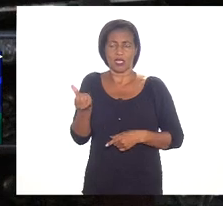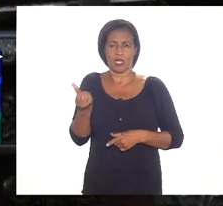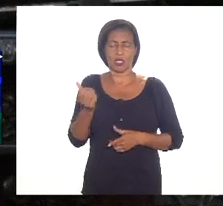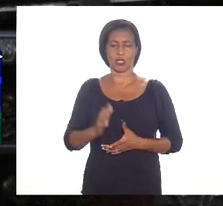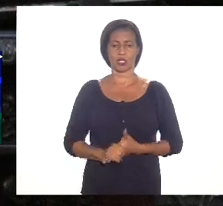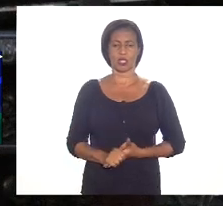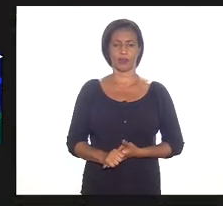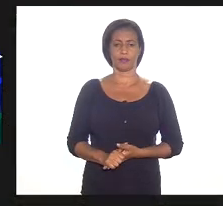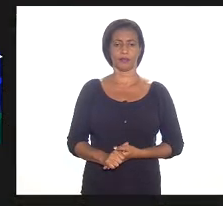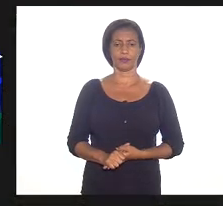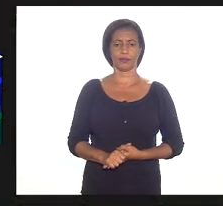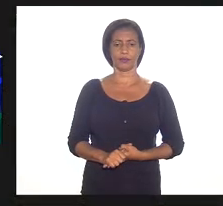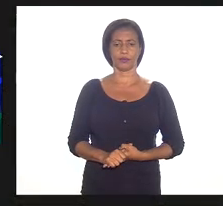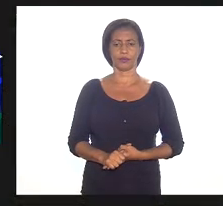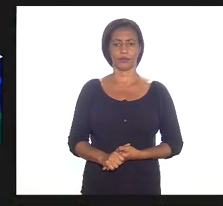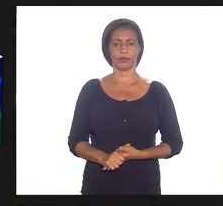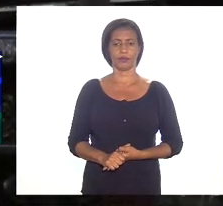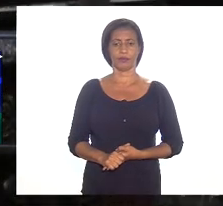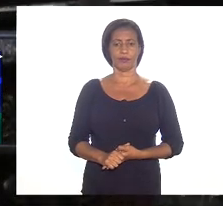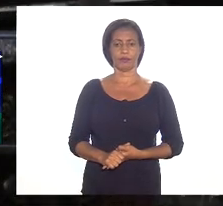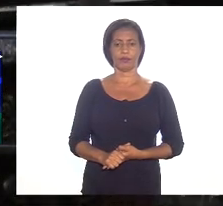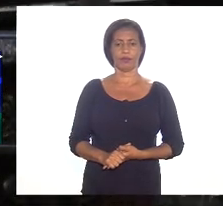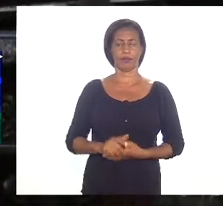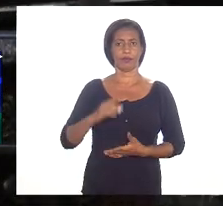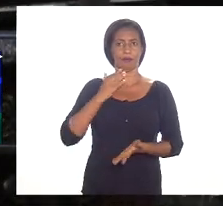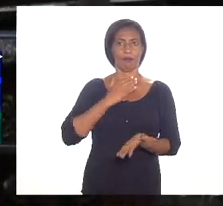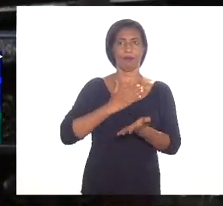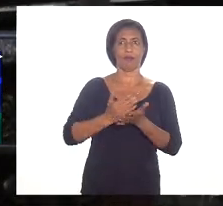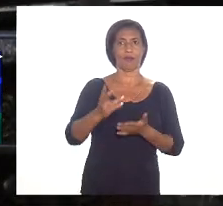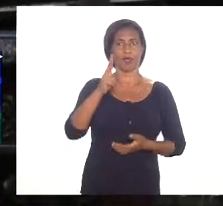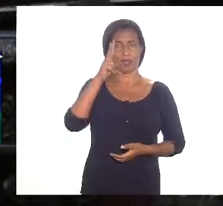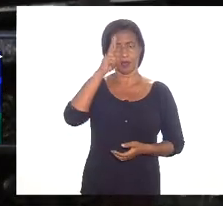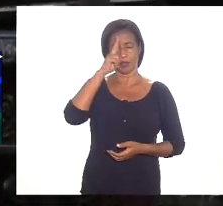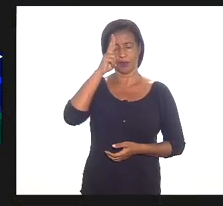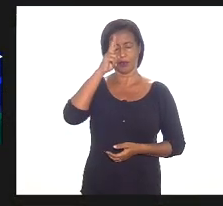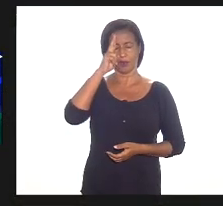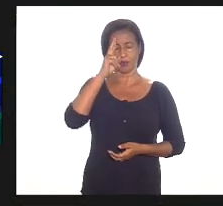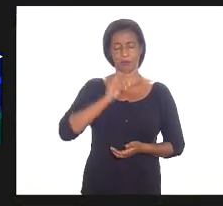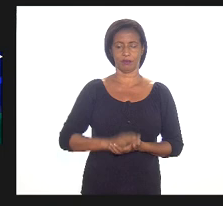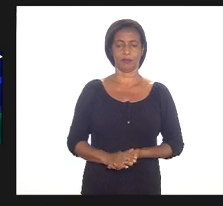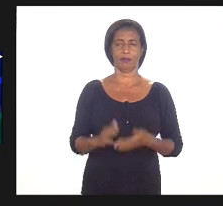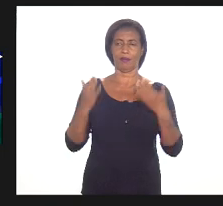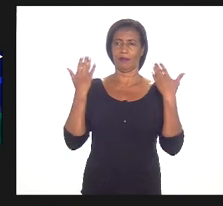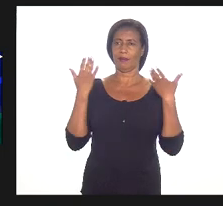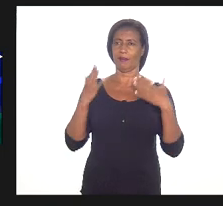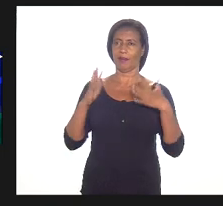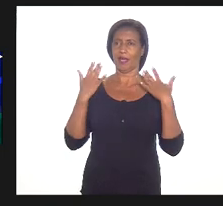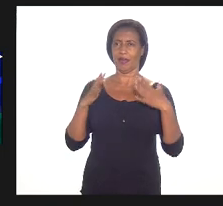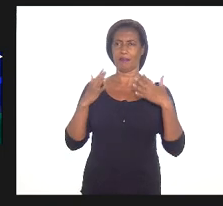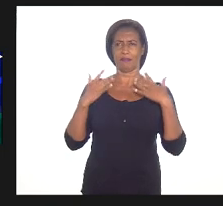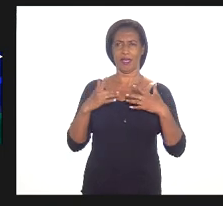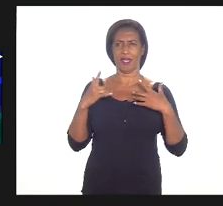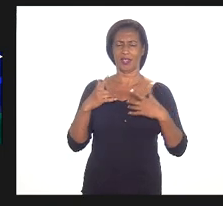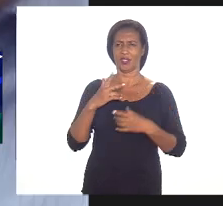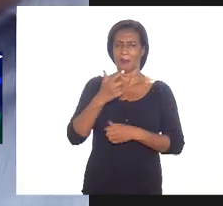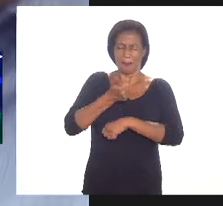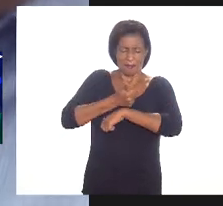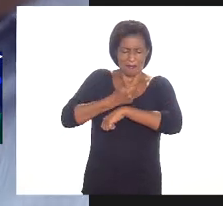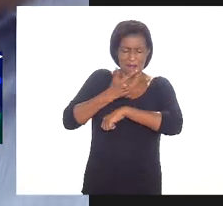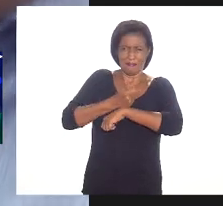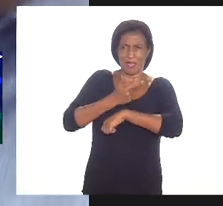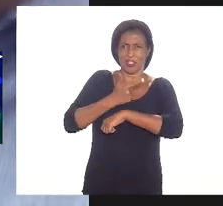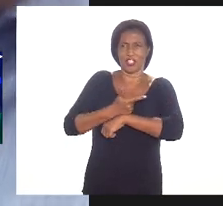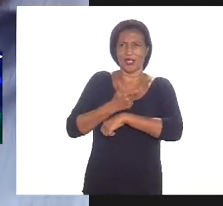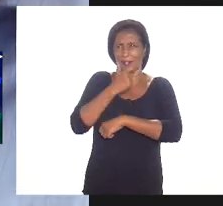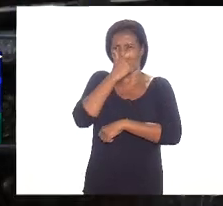Tá bom partir da próxima semana valeu Parabéns tava muito difícil meio-dia porque esse